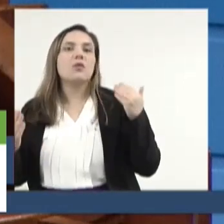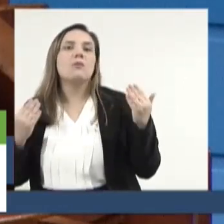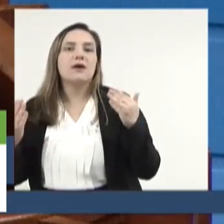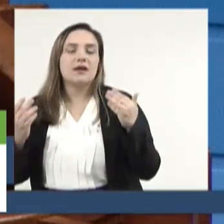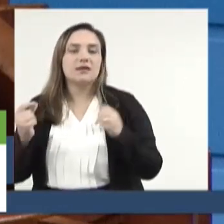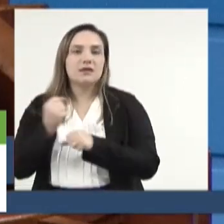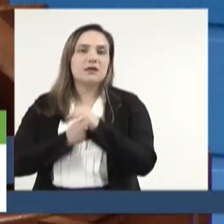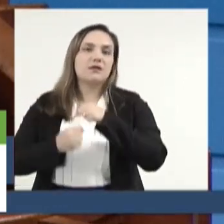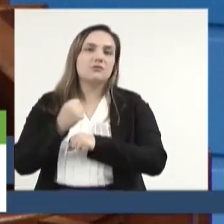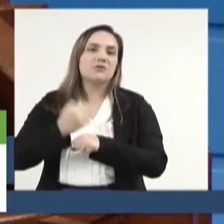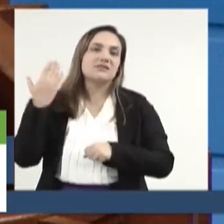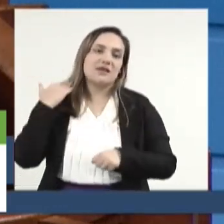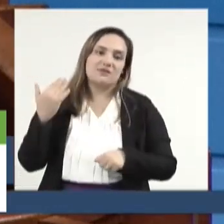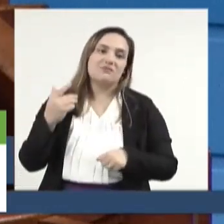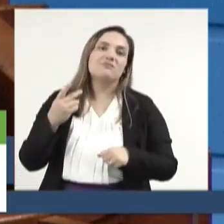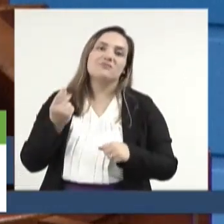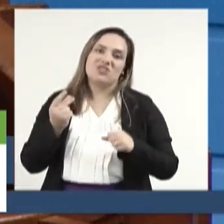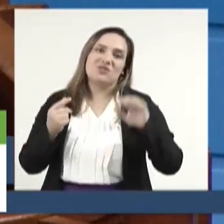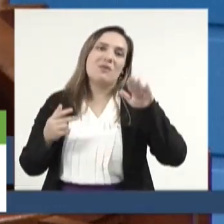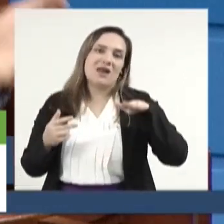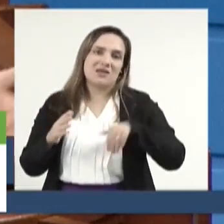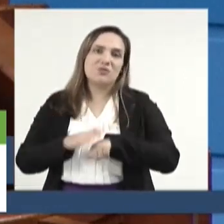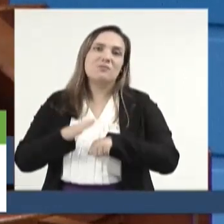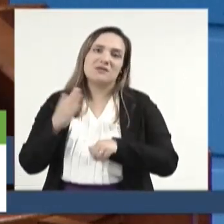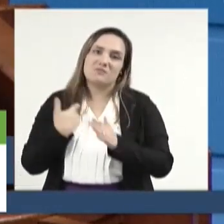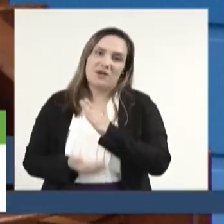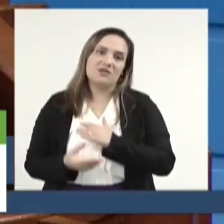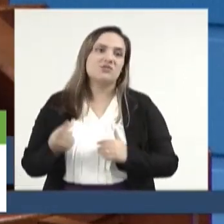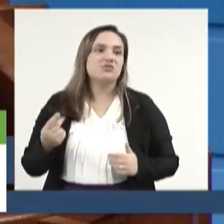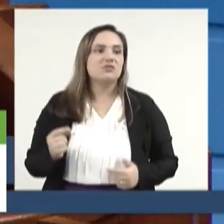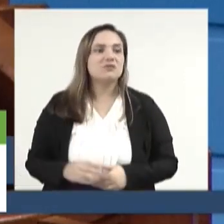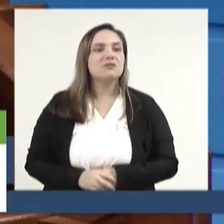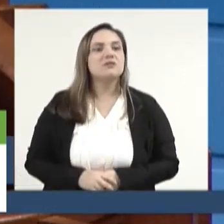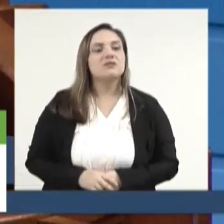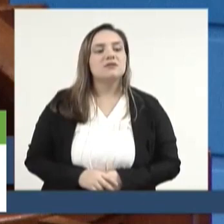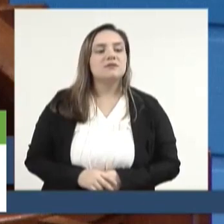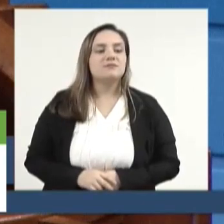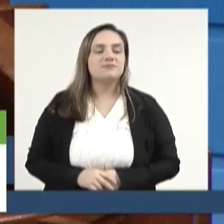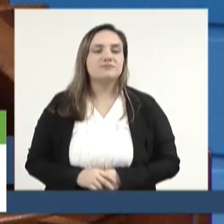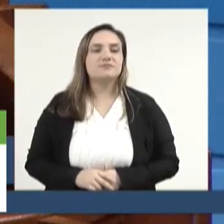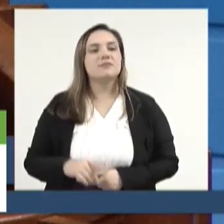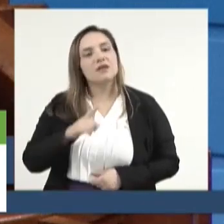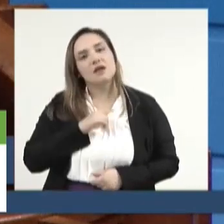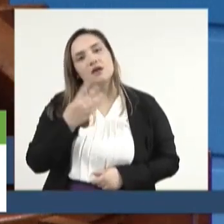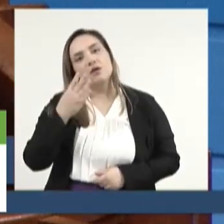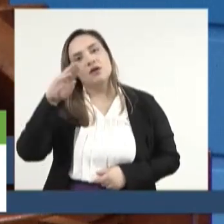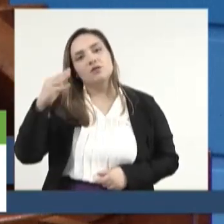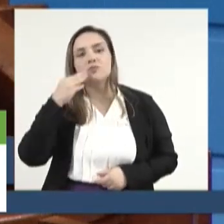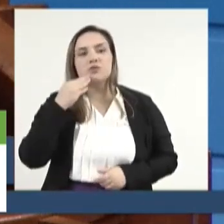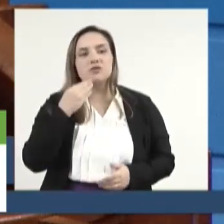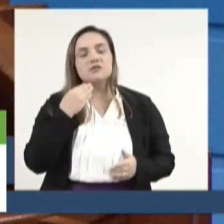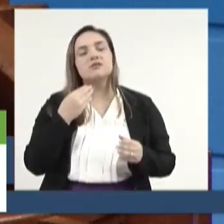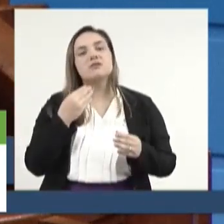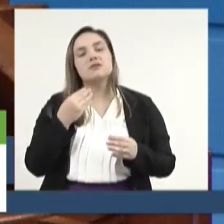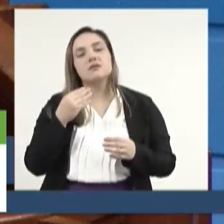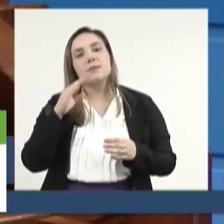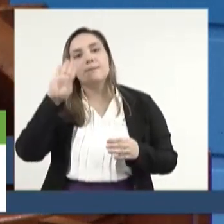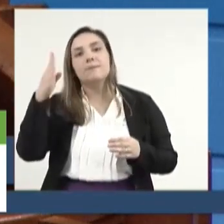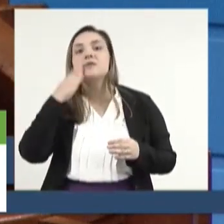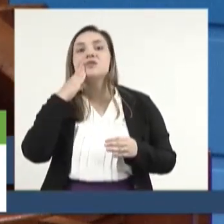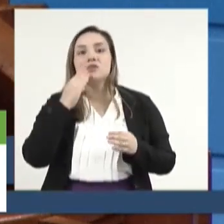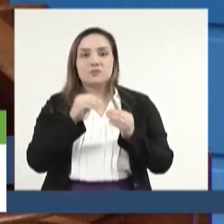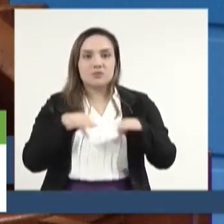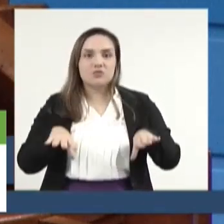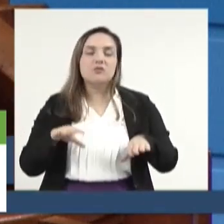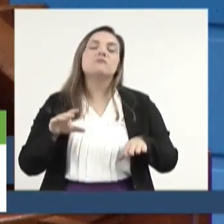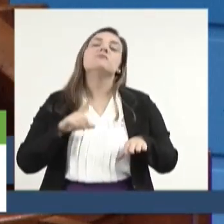anterior, nós então teremos acrescido a esse valor dos 4 bilhões do prejuízo pela quebra,